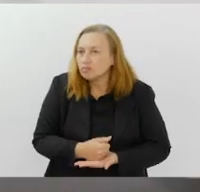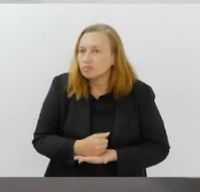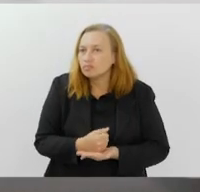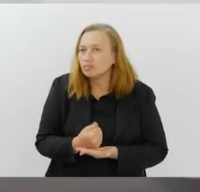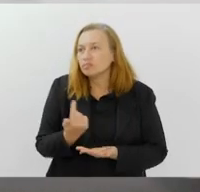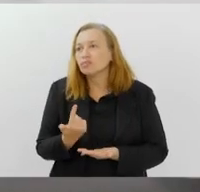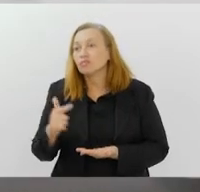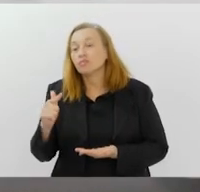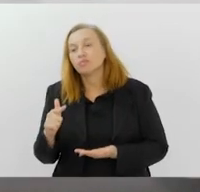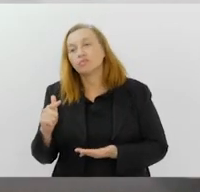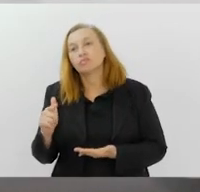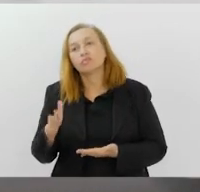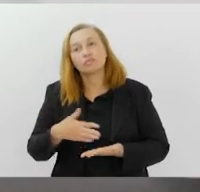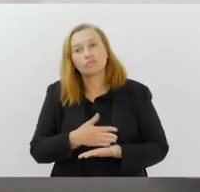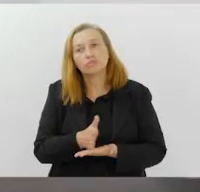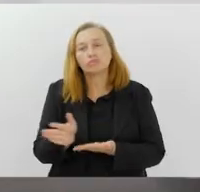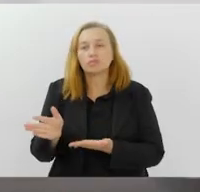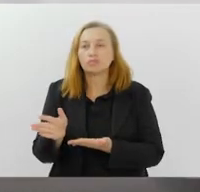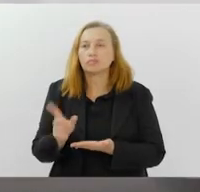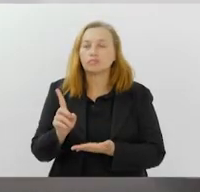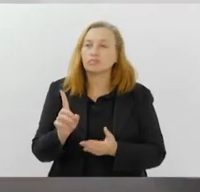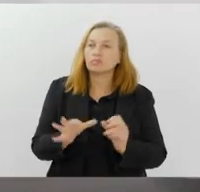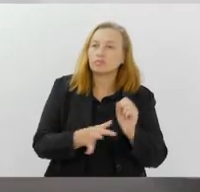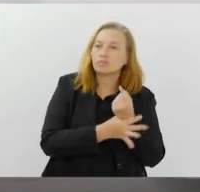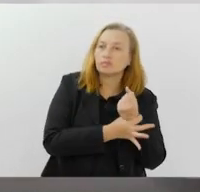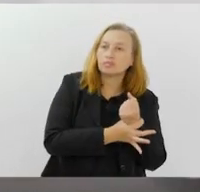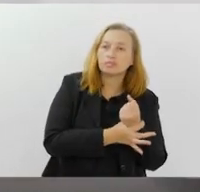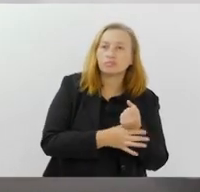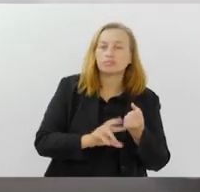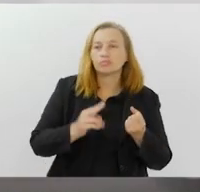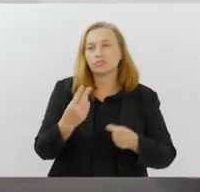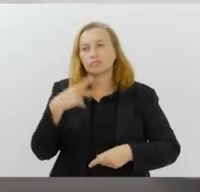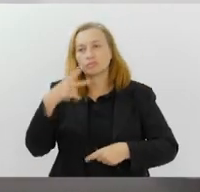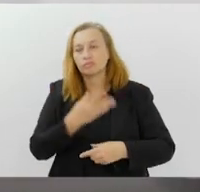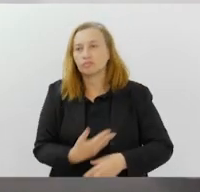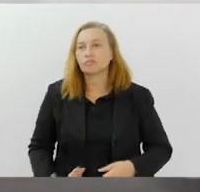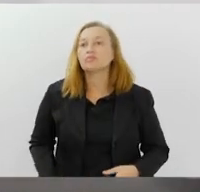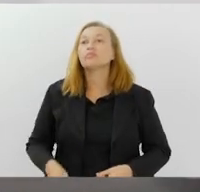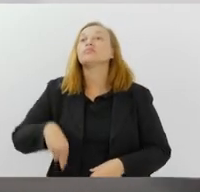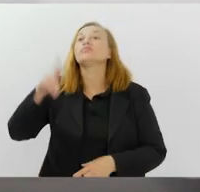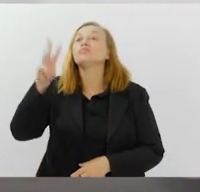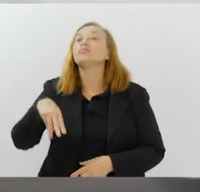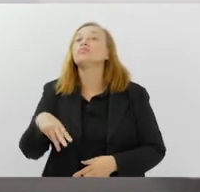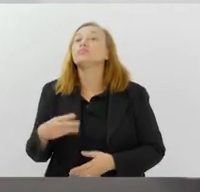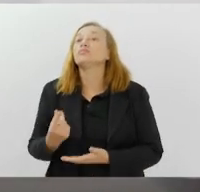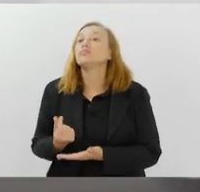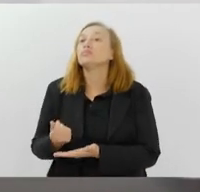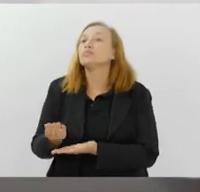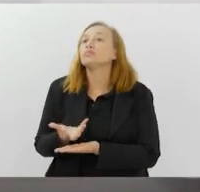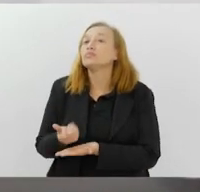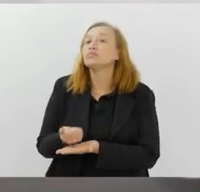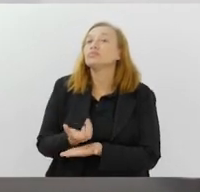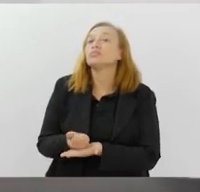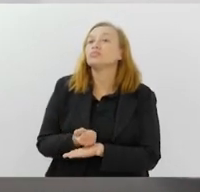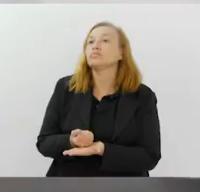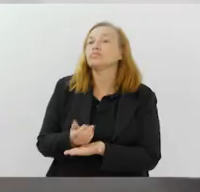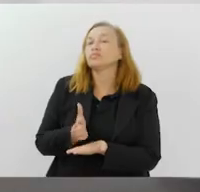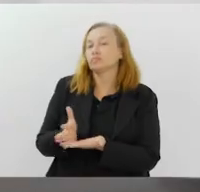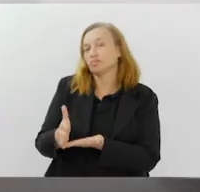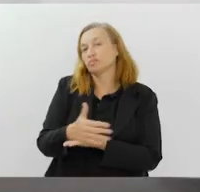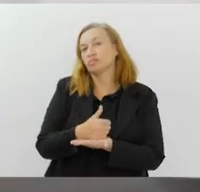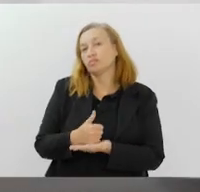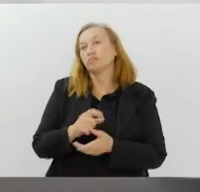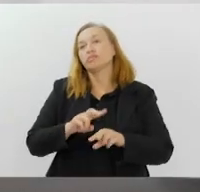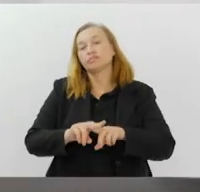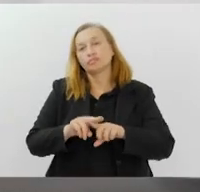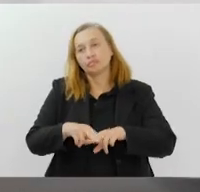outros fins que não da segurança que não da política pública e aí Quem é que tá lucrando com esses dados é é por isso que